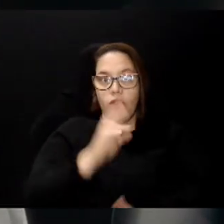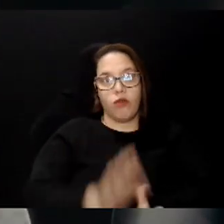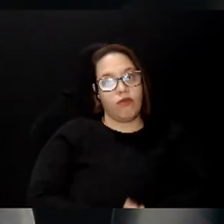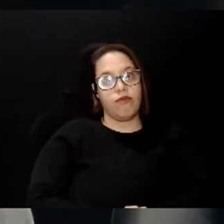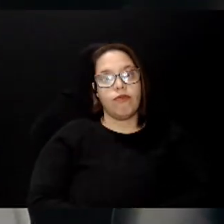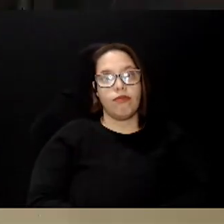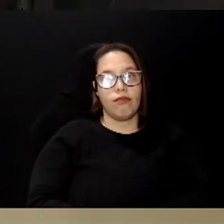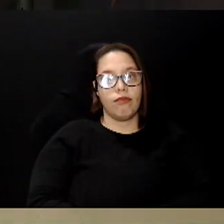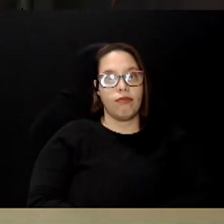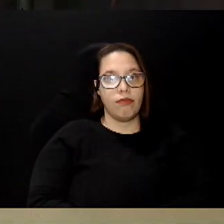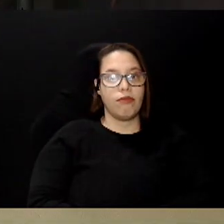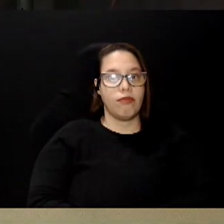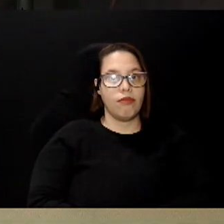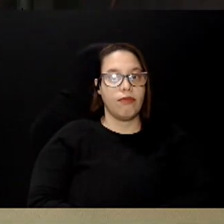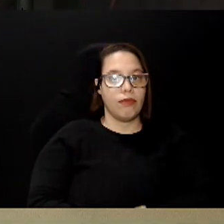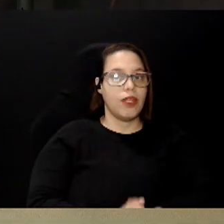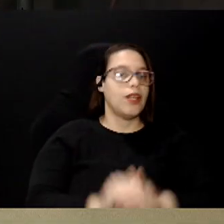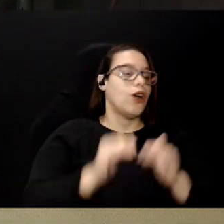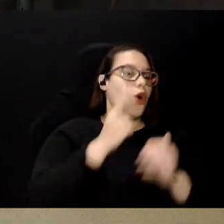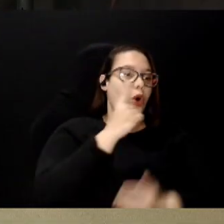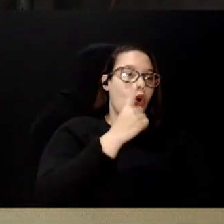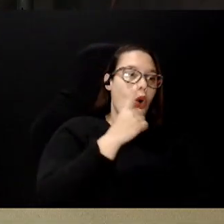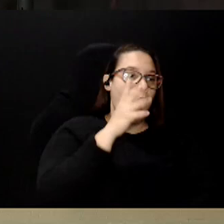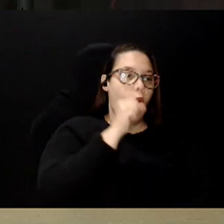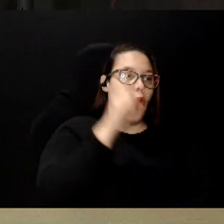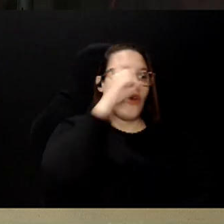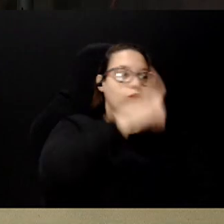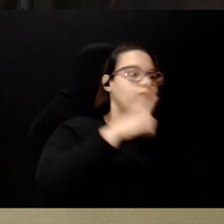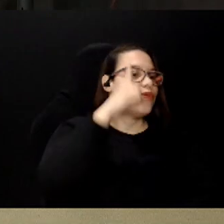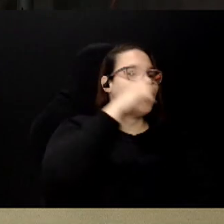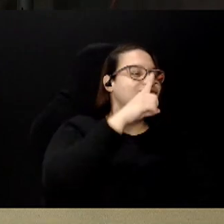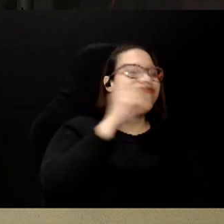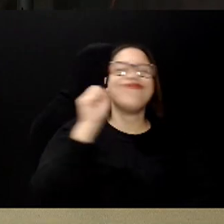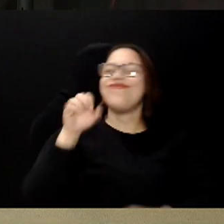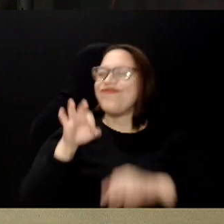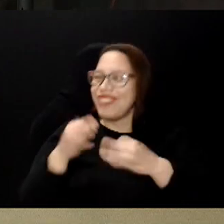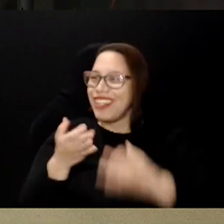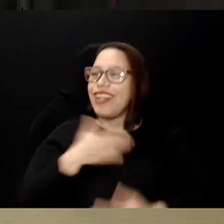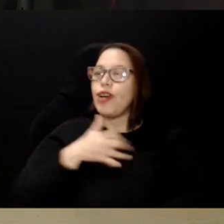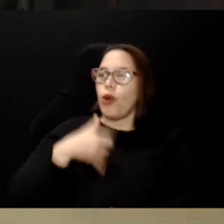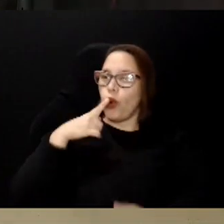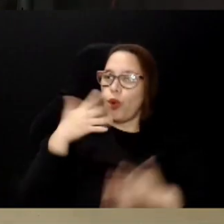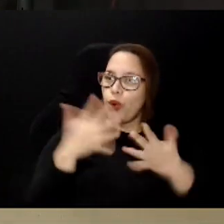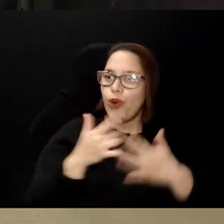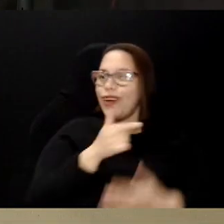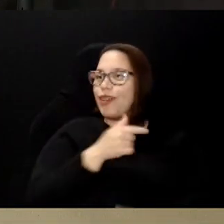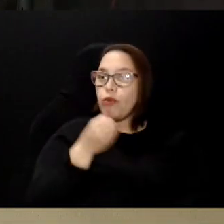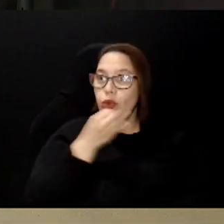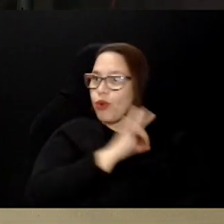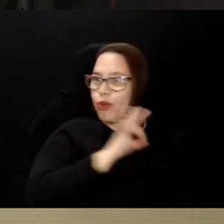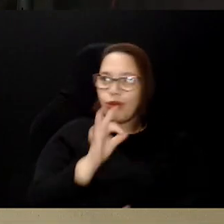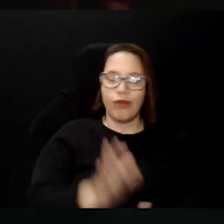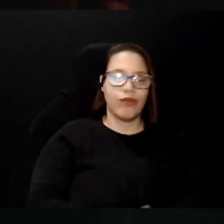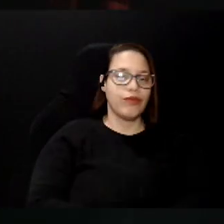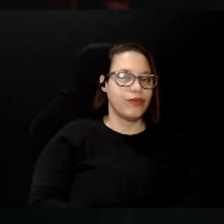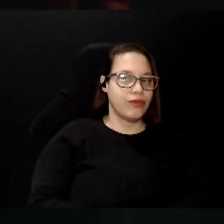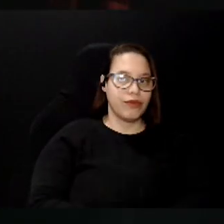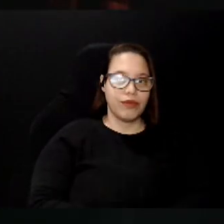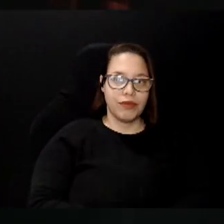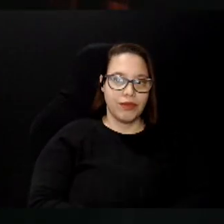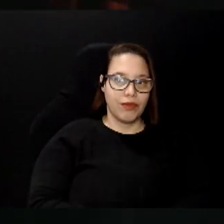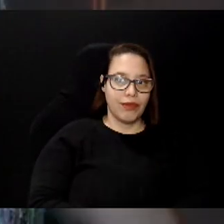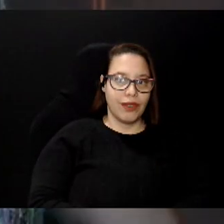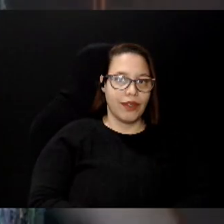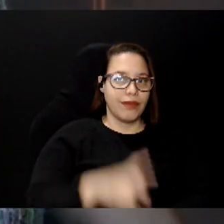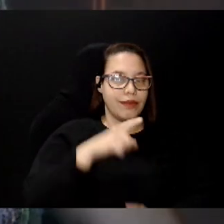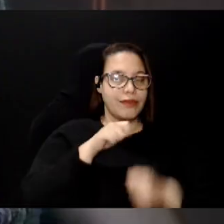Um final de semana, Léo, Simples tudo assim. isso. Eu Simples fiz assim. isso no meu aniversário. Isso é esse muito ano. bom, né? É verdade. É sério. Meu